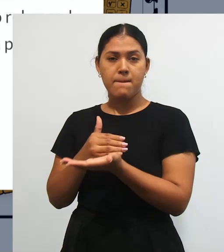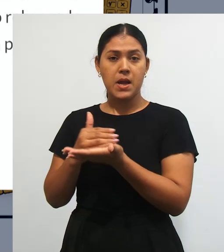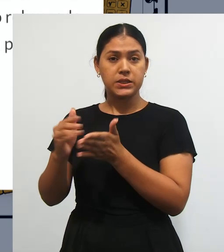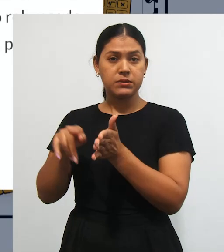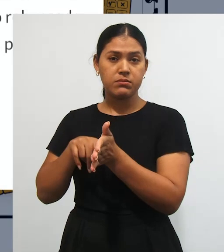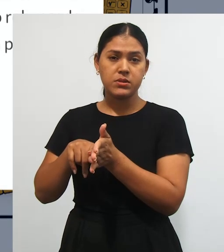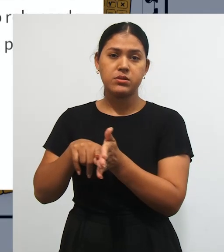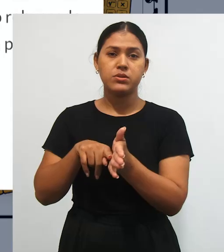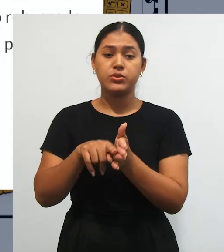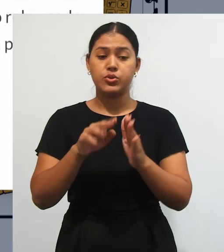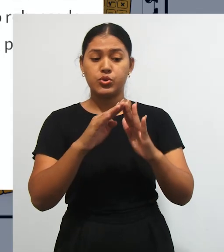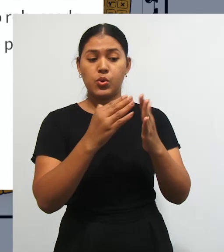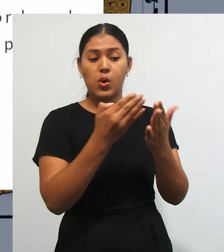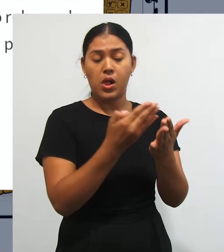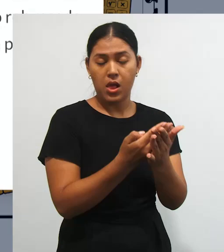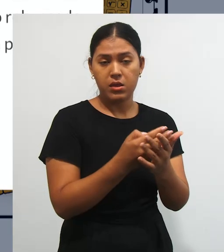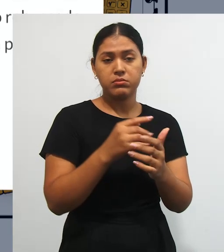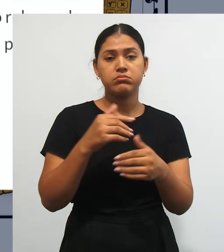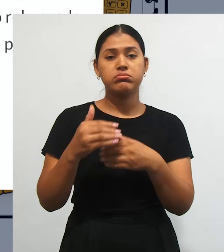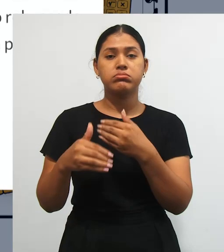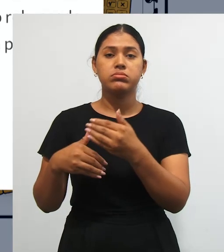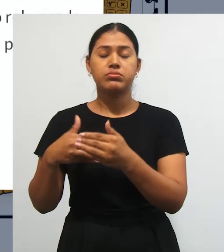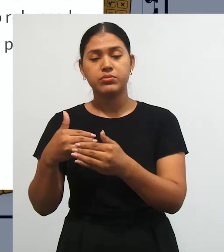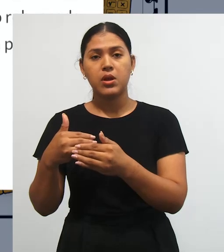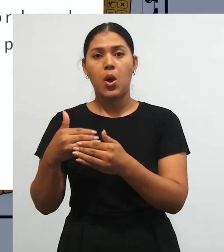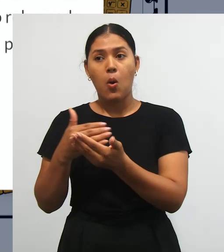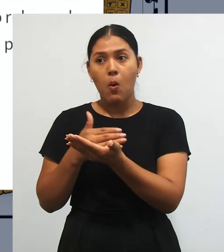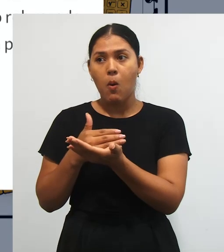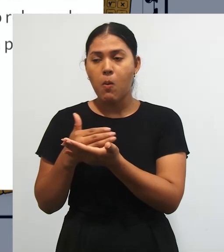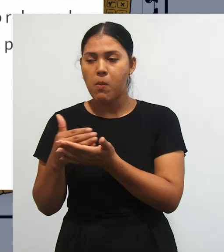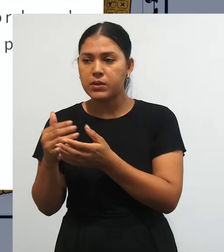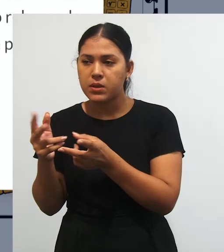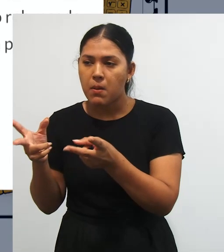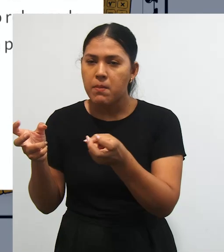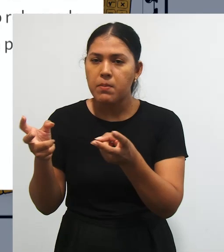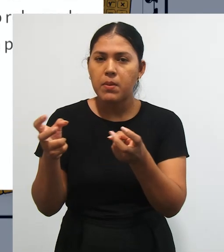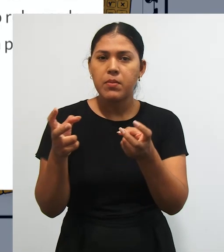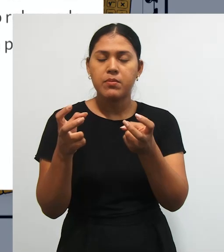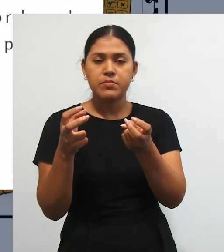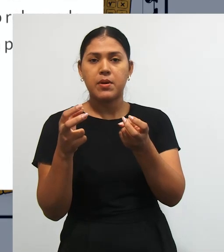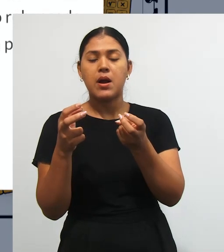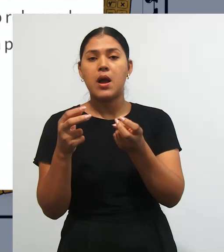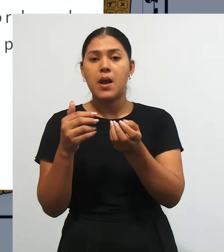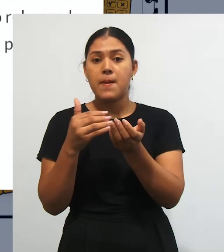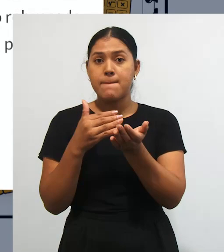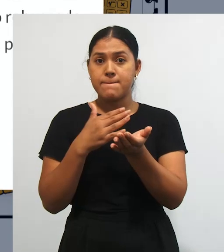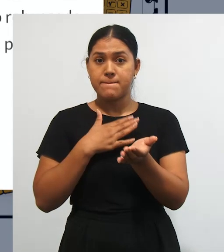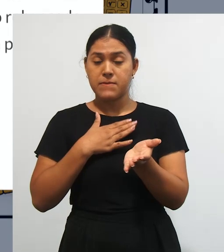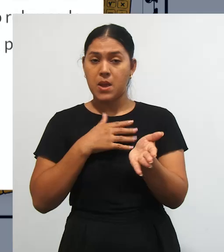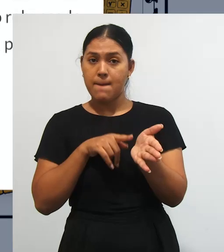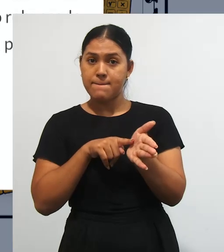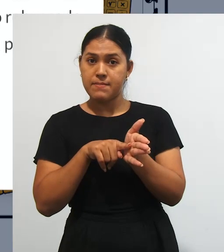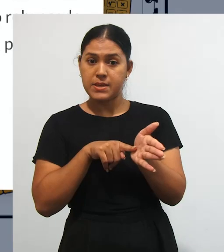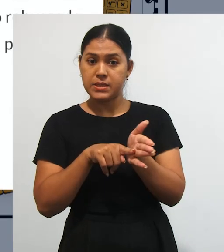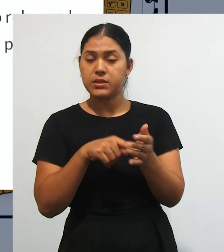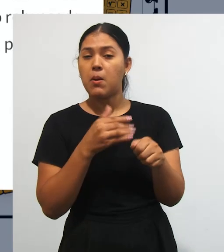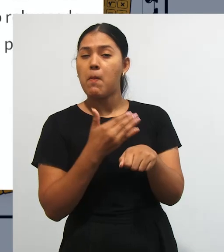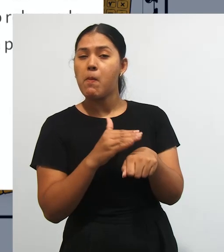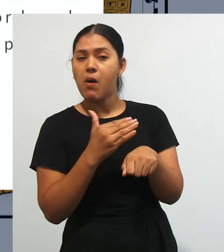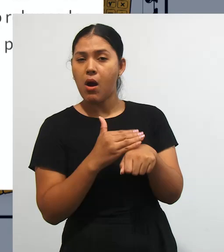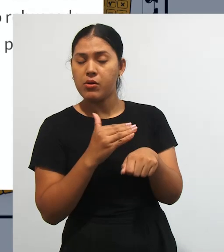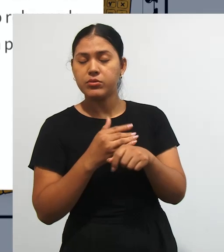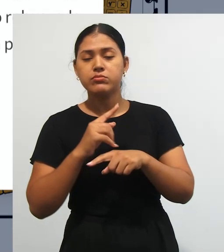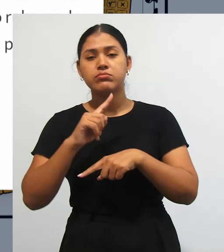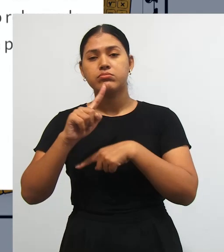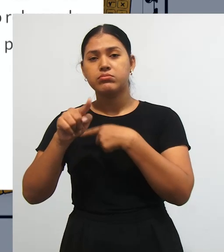começo com a pesquisa escolar, para depois ter a qualidade formal e política, para depois ter ela assumir a pesquisa como uma atitude cotidiana, para